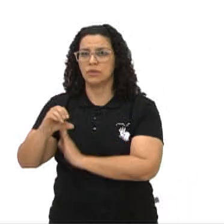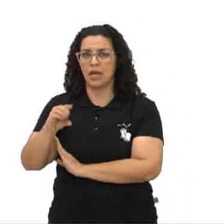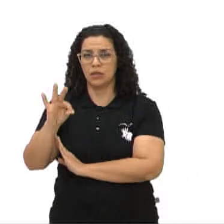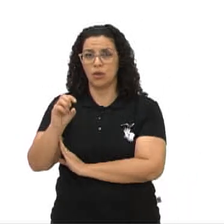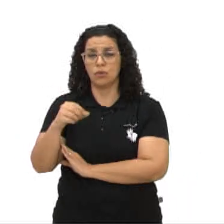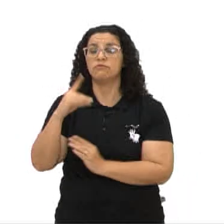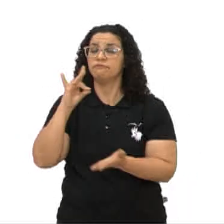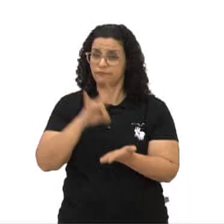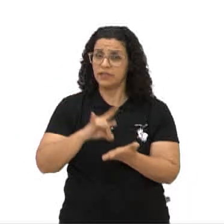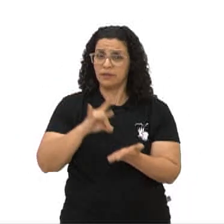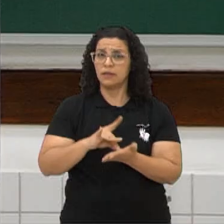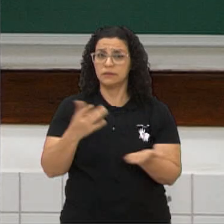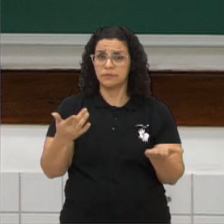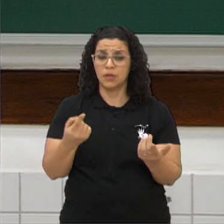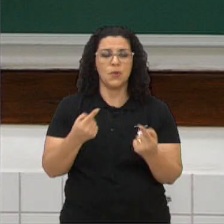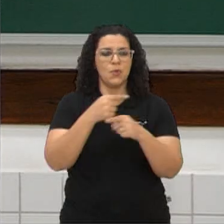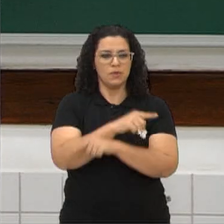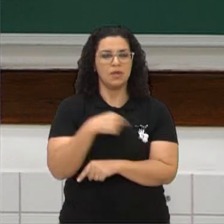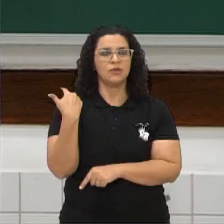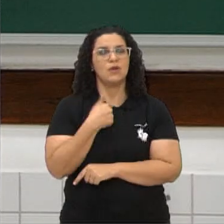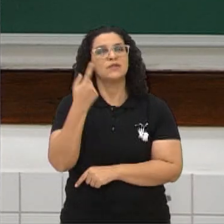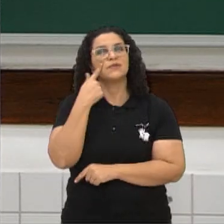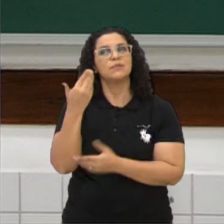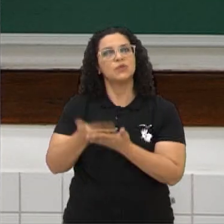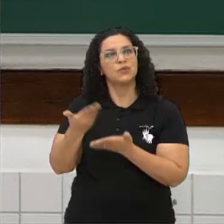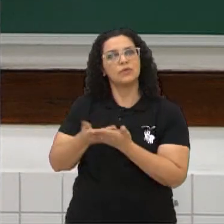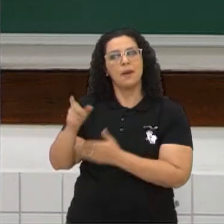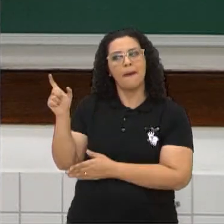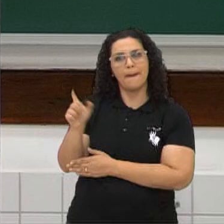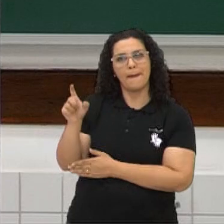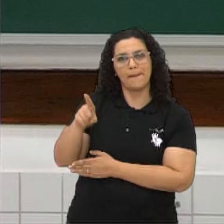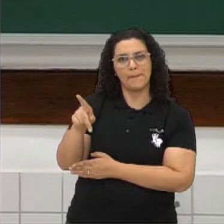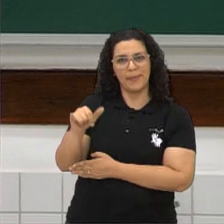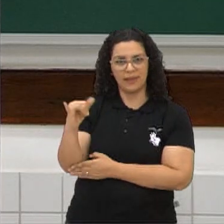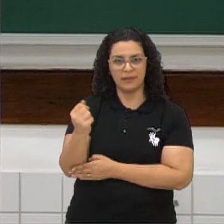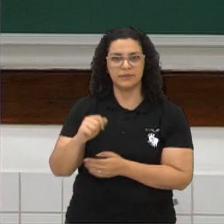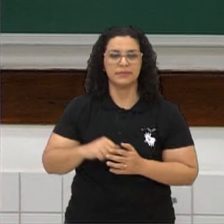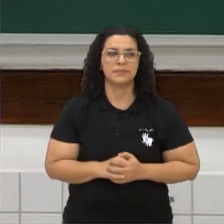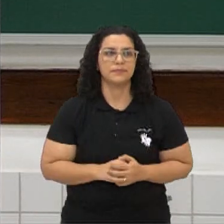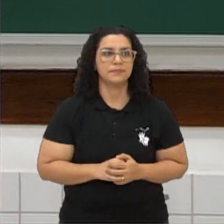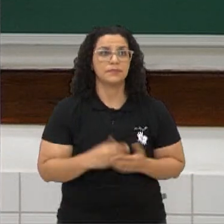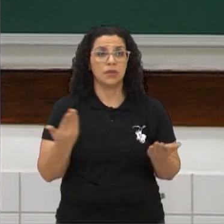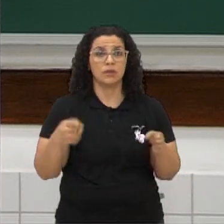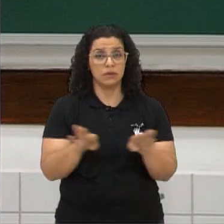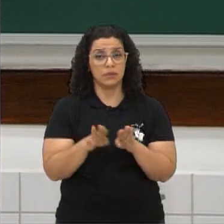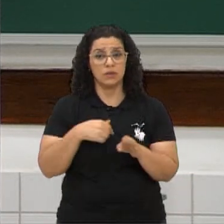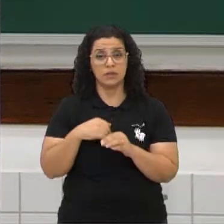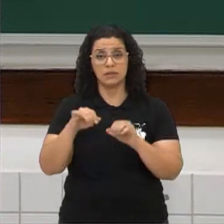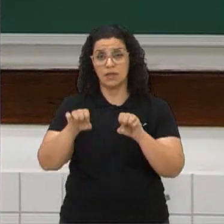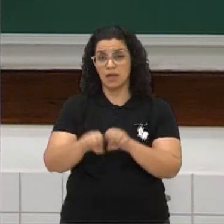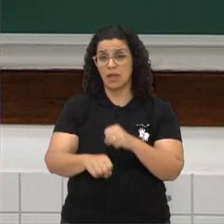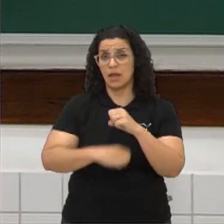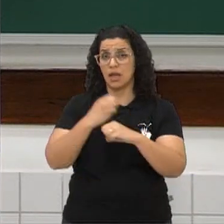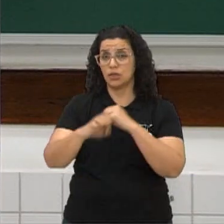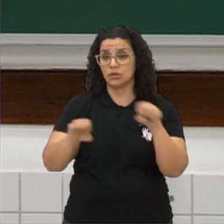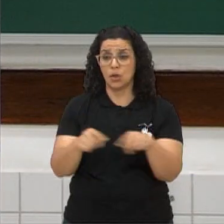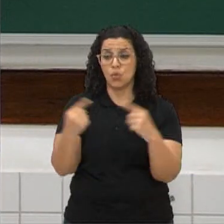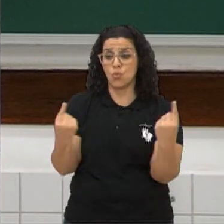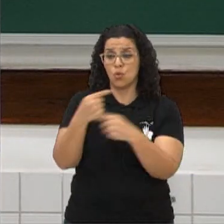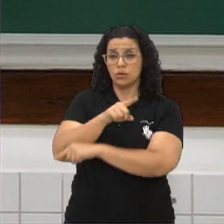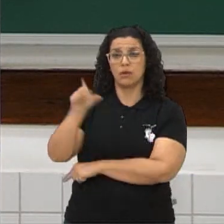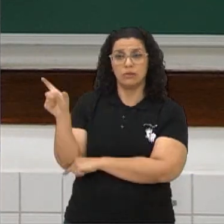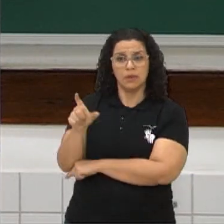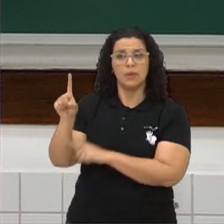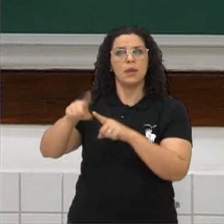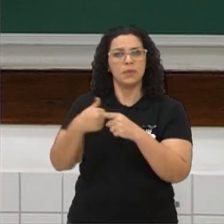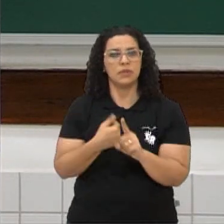cátodo. Verdadeiro. Ao contrário do que a gente viu lá em todas aquelas aulas sobre pilhas. Como eletrólise é o inverso da pilha, a gente tem